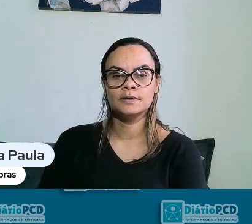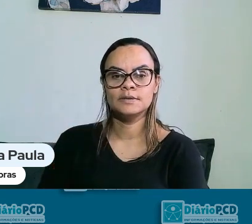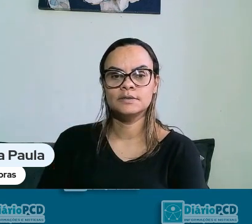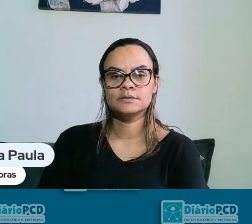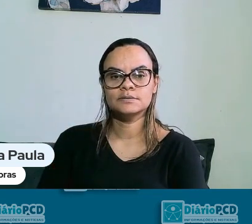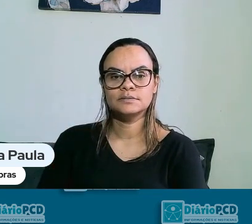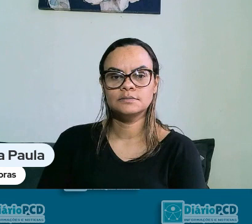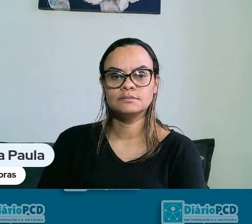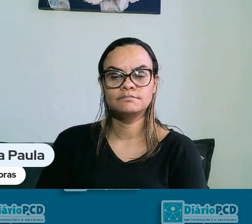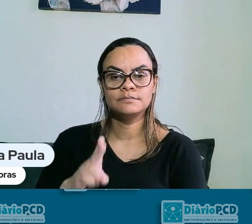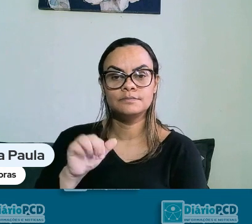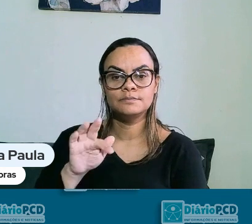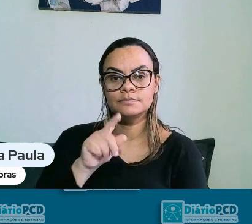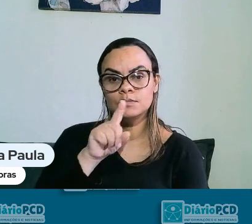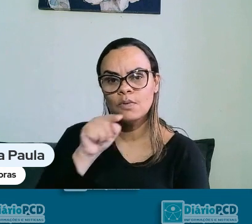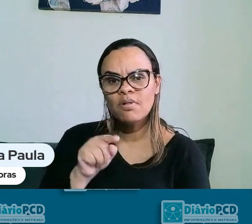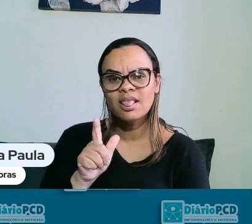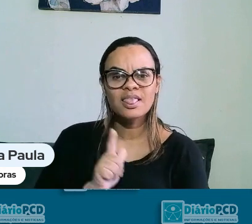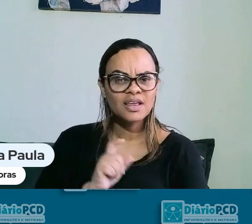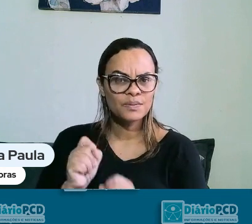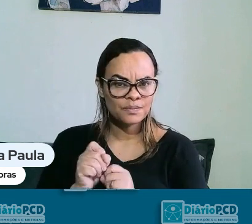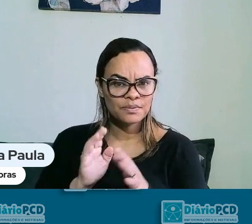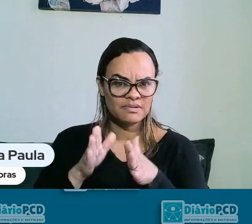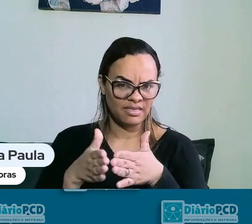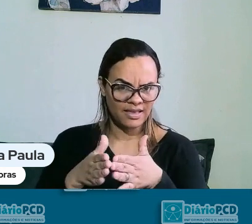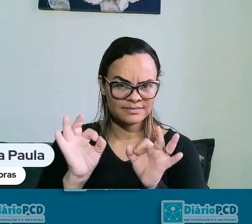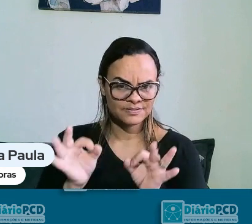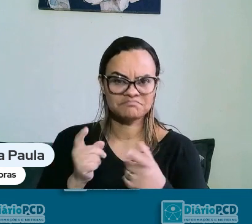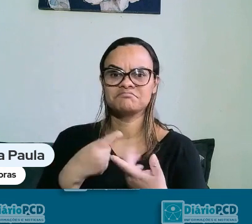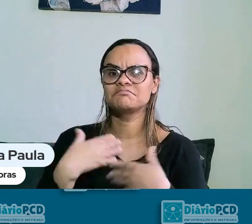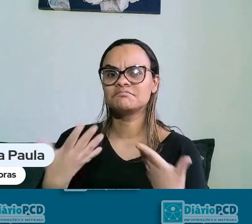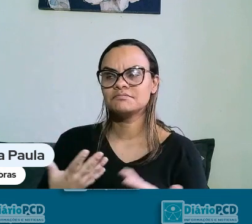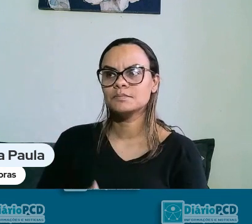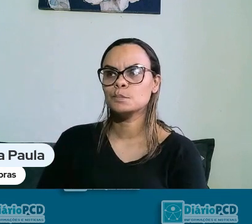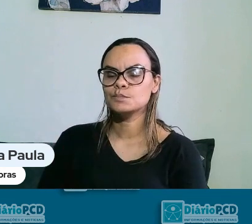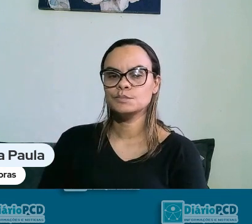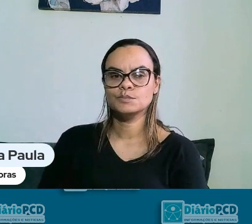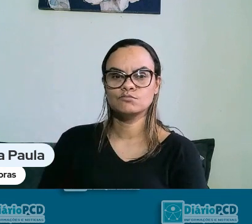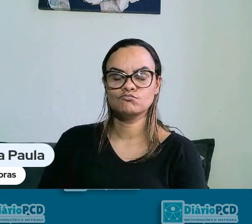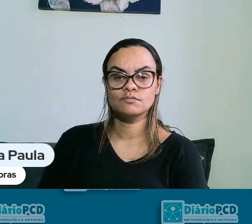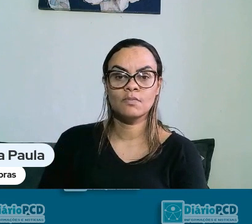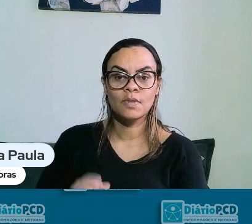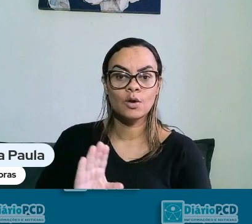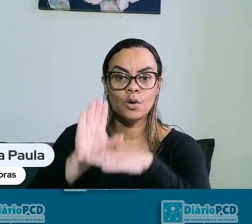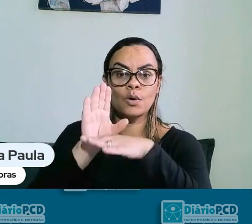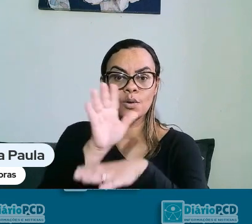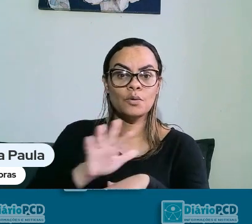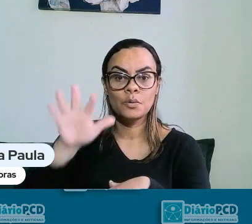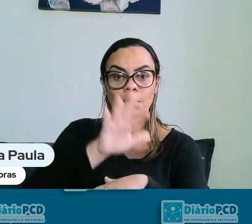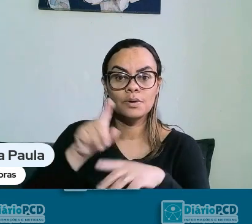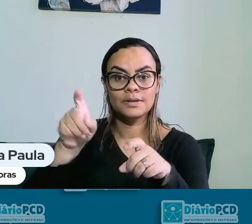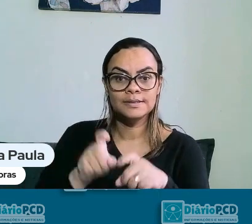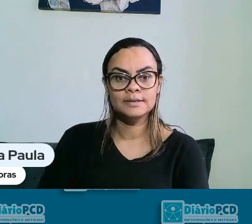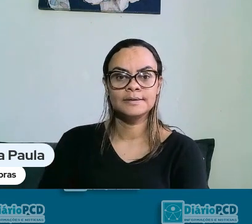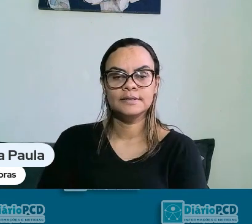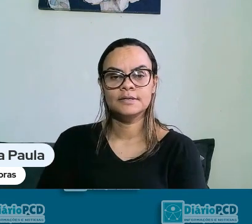O CONFAS tem destino certo? Qual é o destino do Conselho Nacional Fazendário, aquele